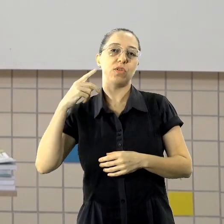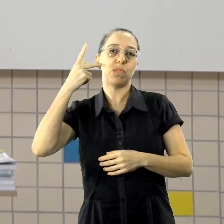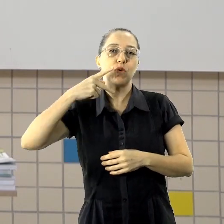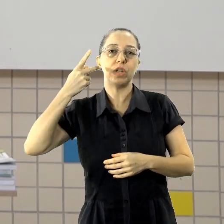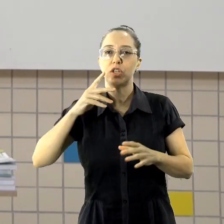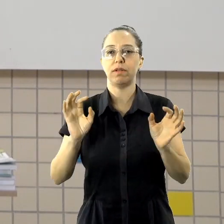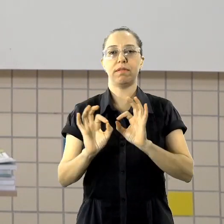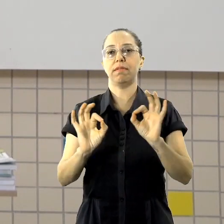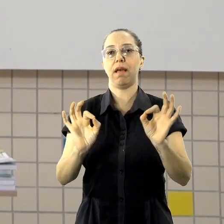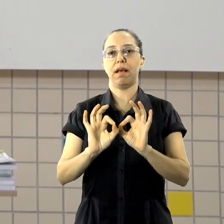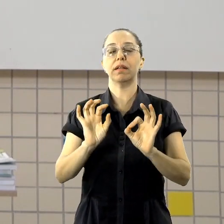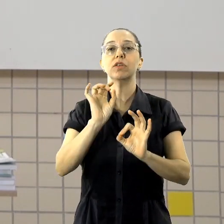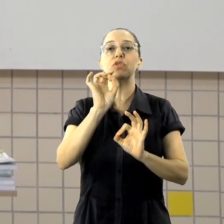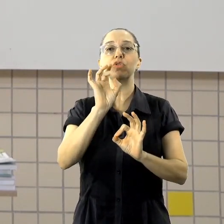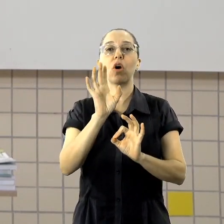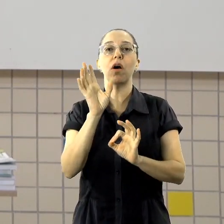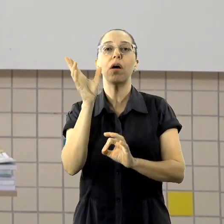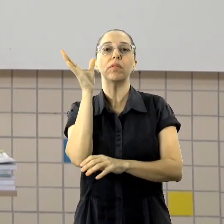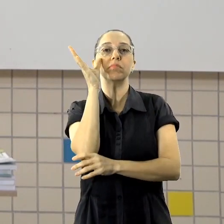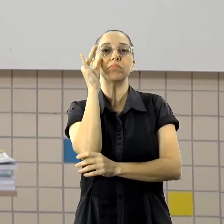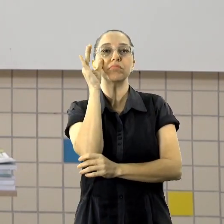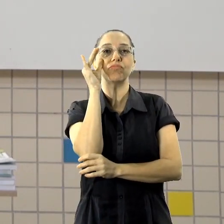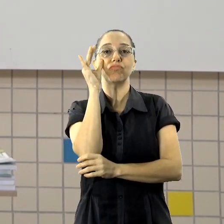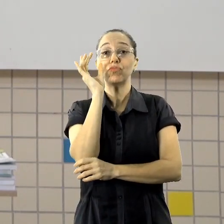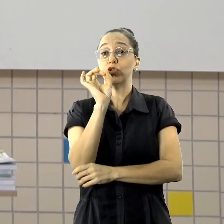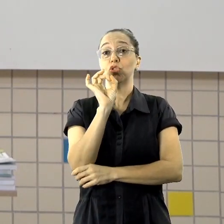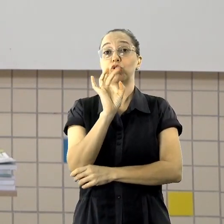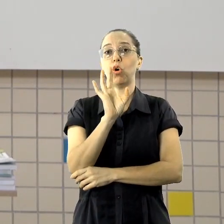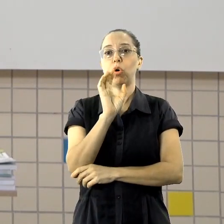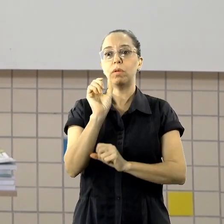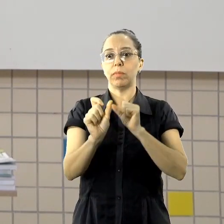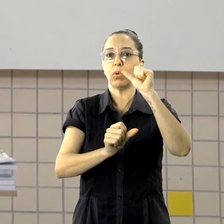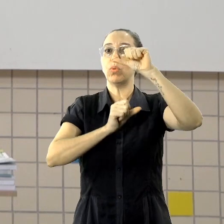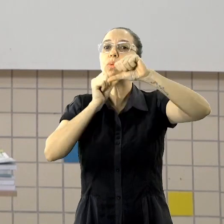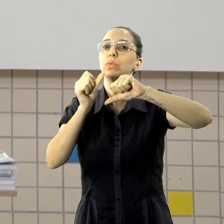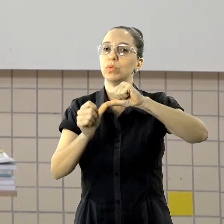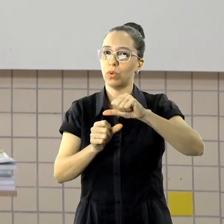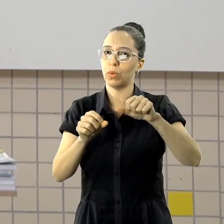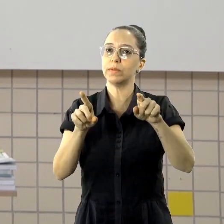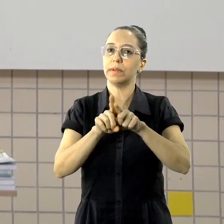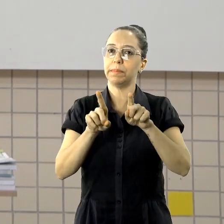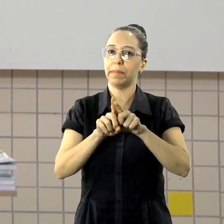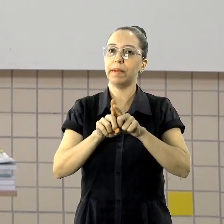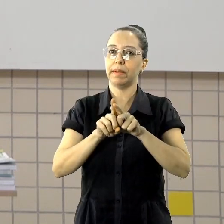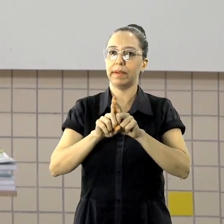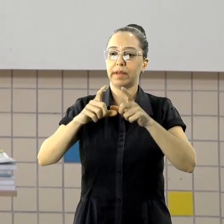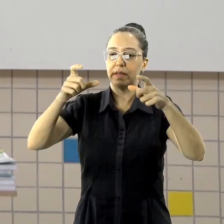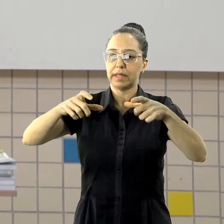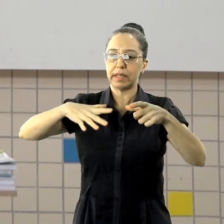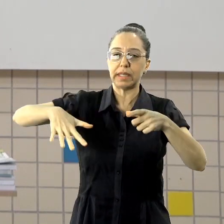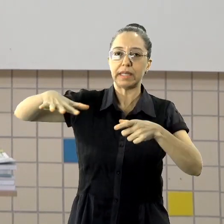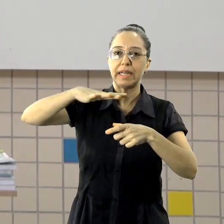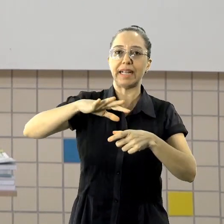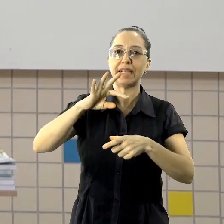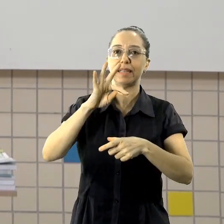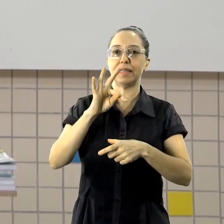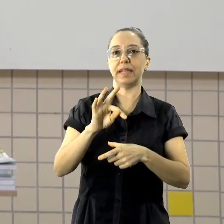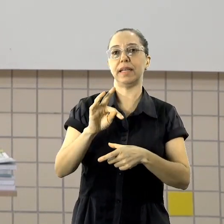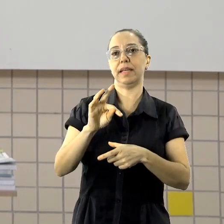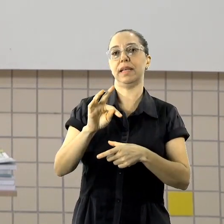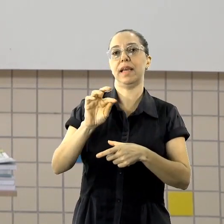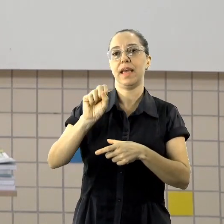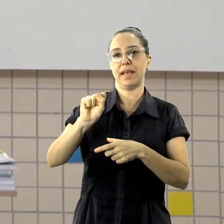eram obrigadas a apenas assistir. Isso mudou com a criação, por exemplo, do Tribunal Superior Eleitoral e a